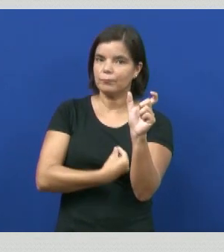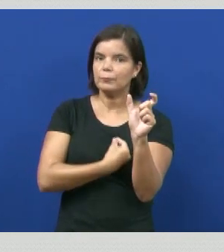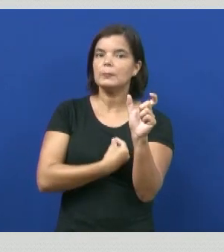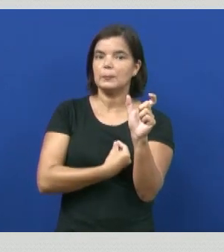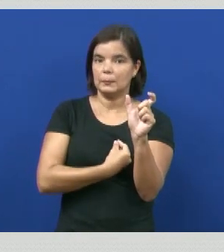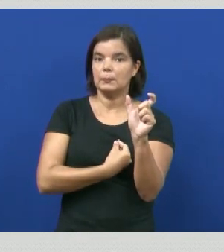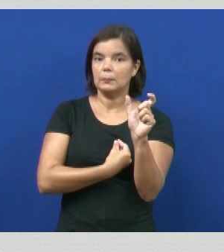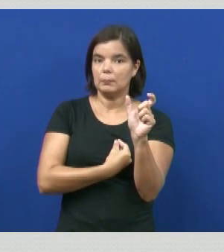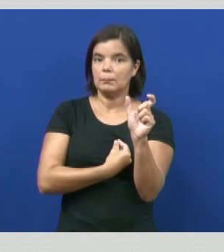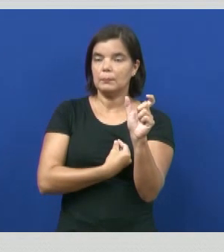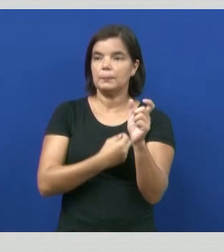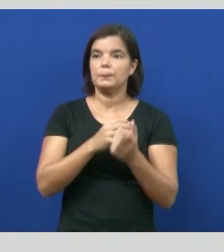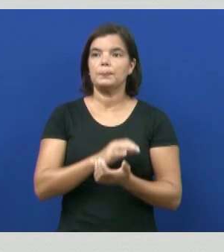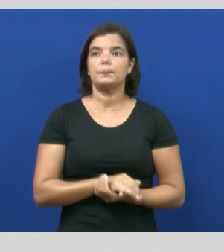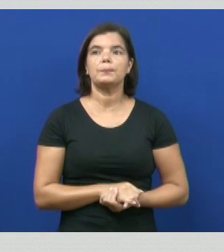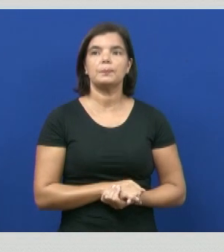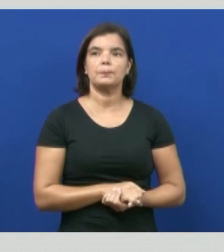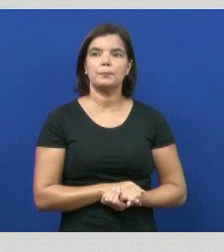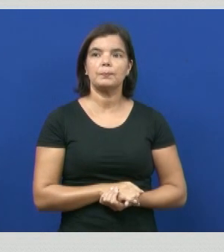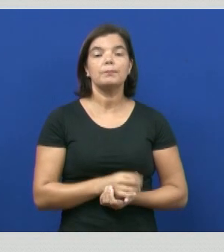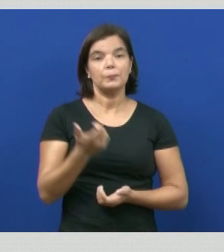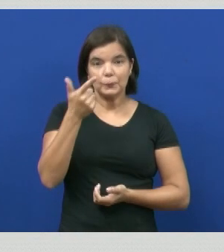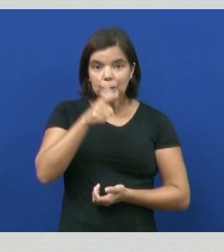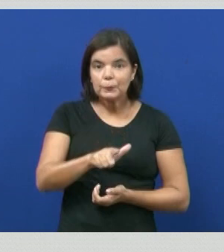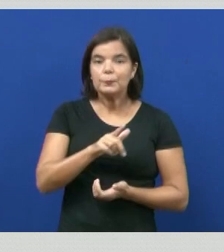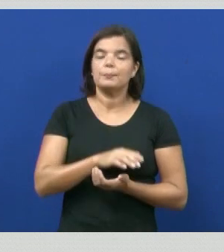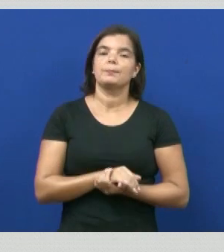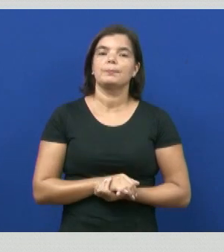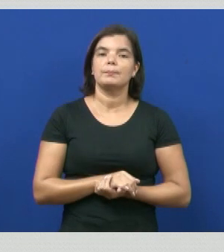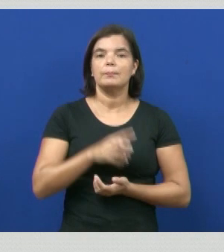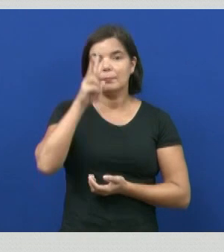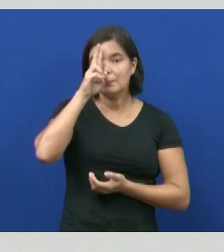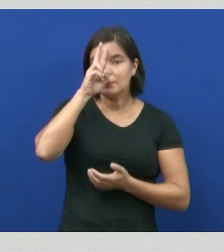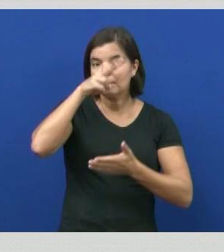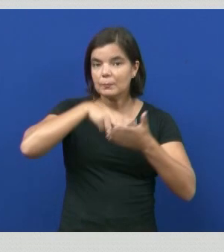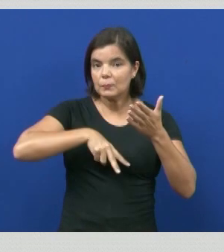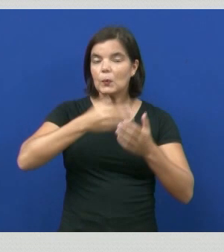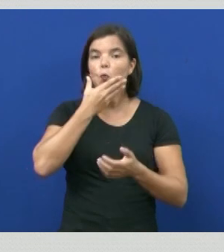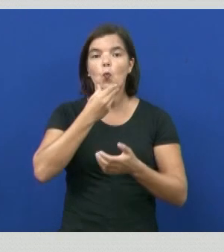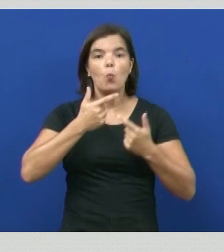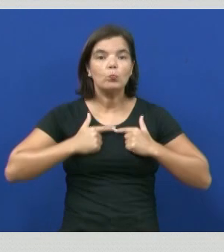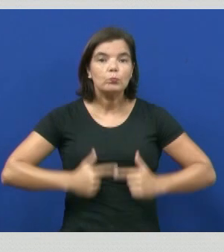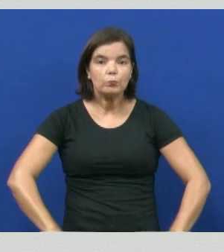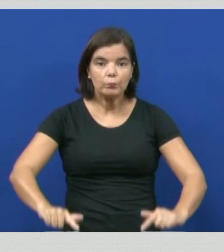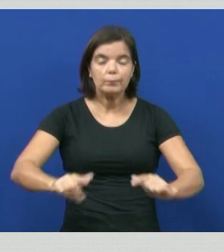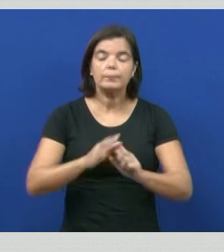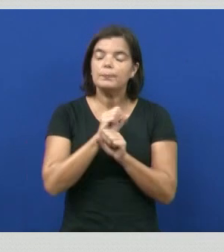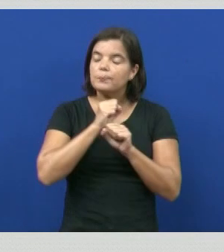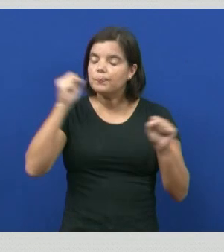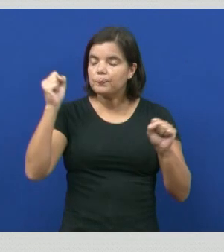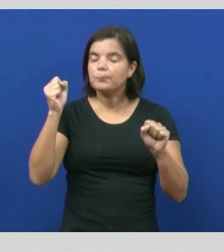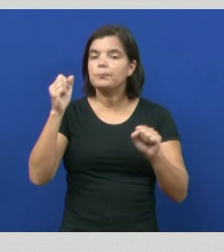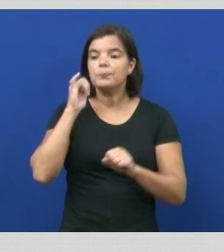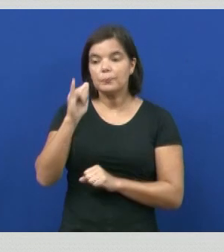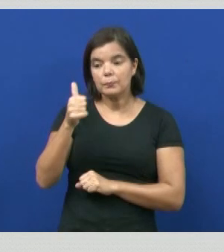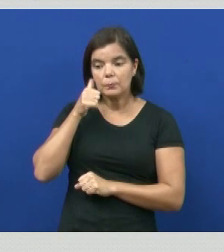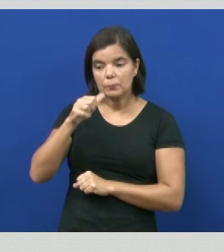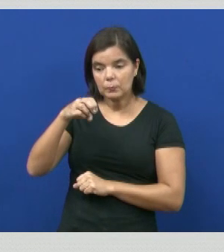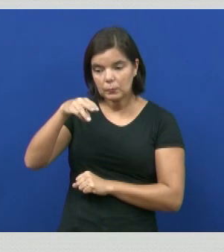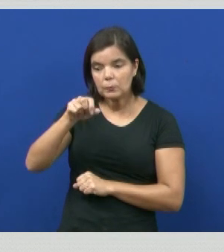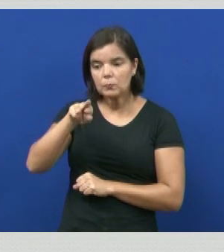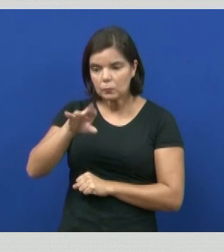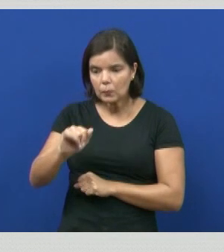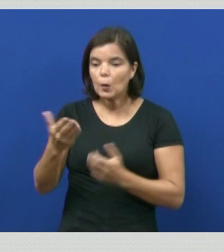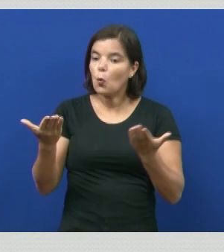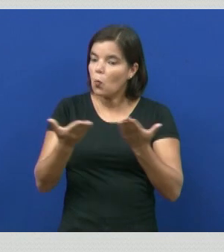essas palavras e expressões presentes. Vamos lá? Relendo o conto O Homem Nu. Ao acordar, disse para a mulher: escuta, minha